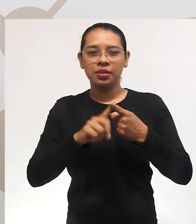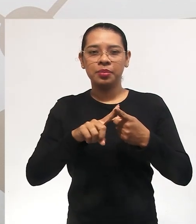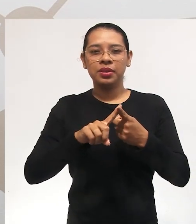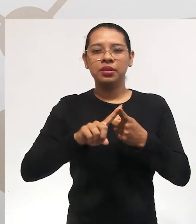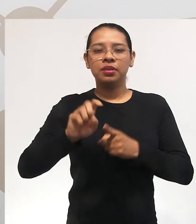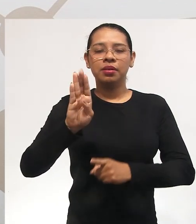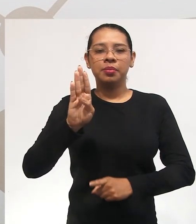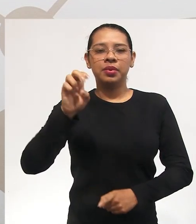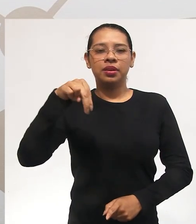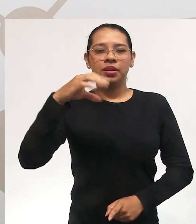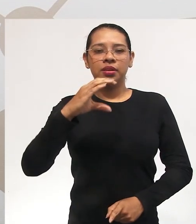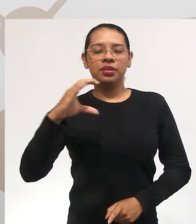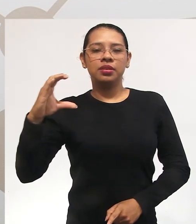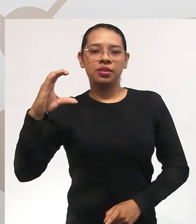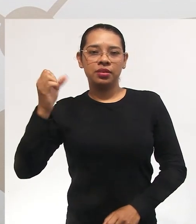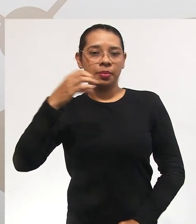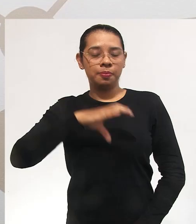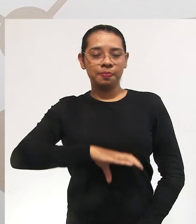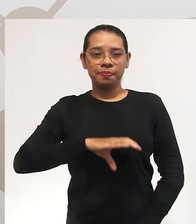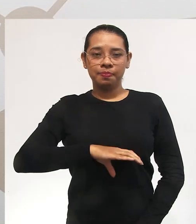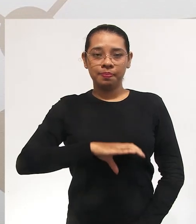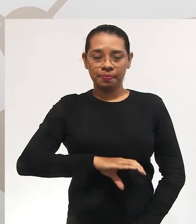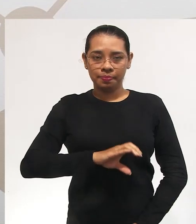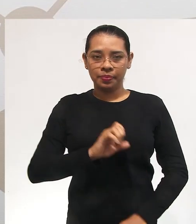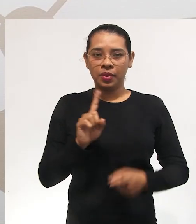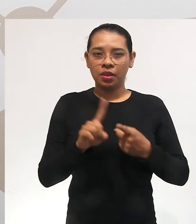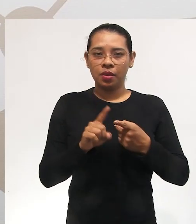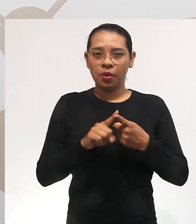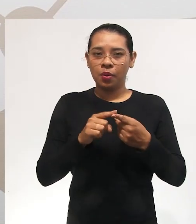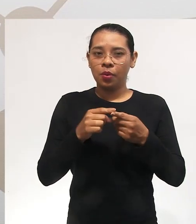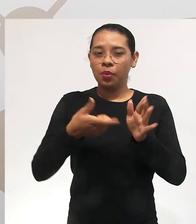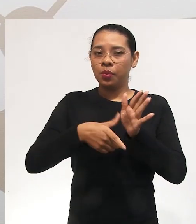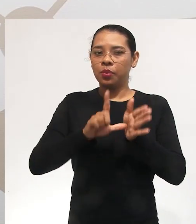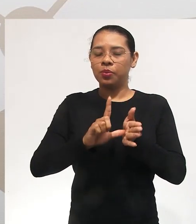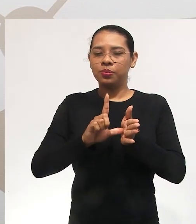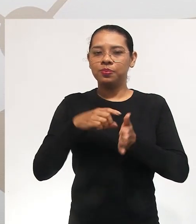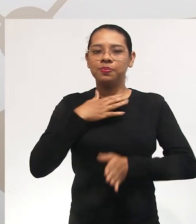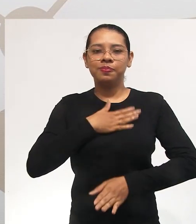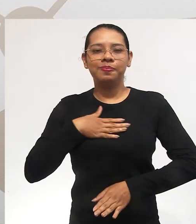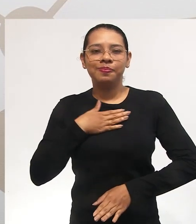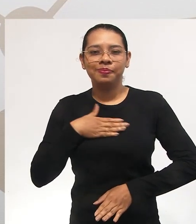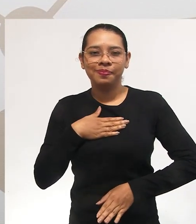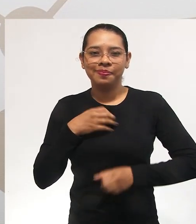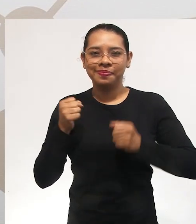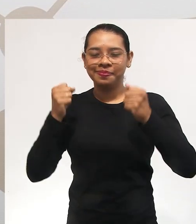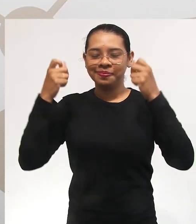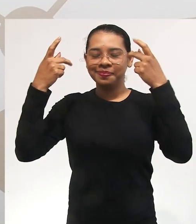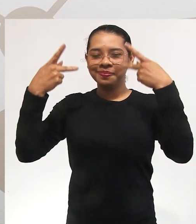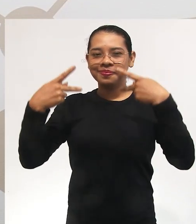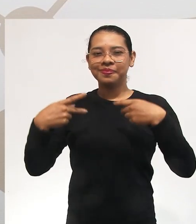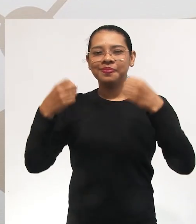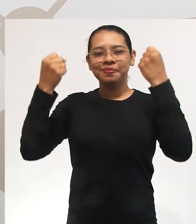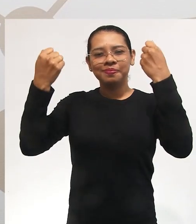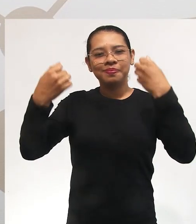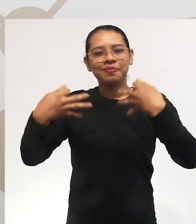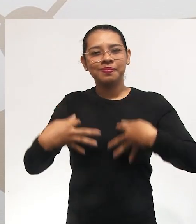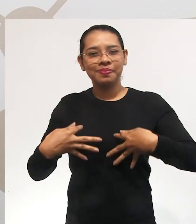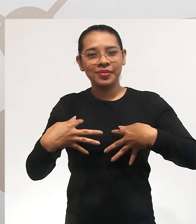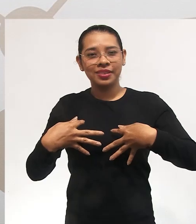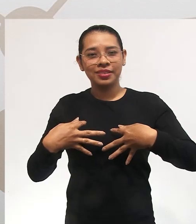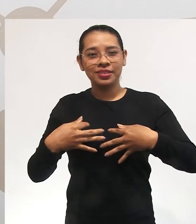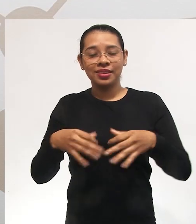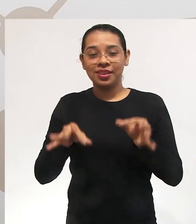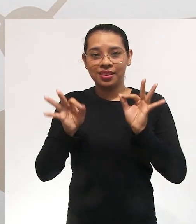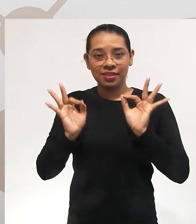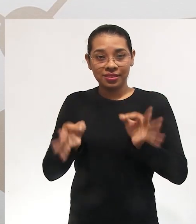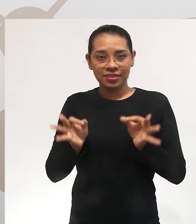Nacionais, no caso para a língua portuguesa, e a BNCC, eu gostaria de de